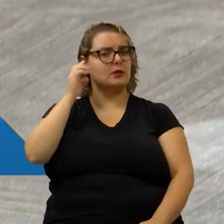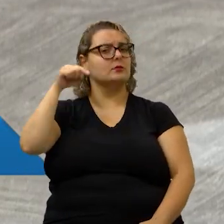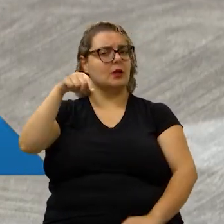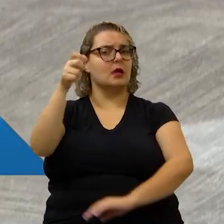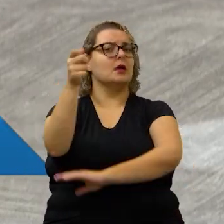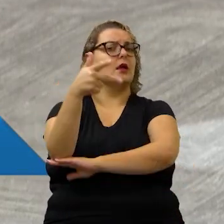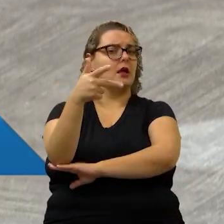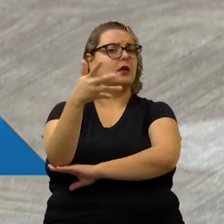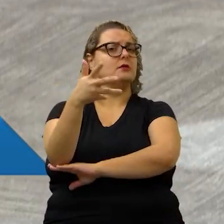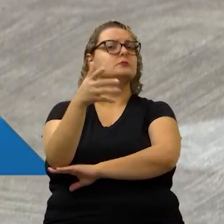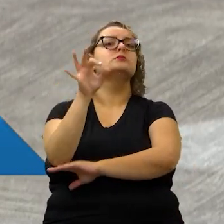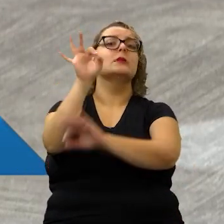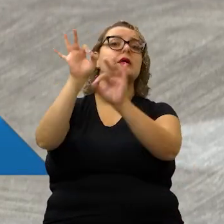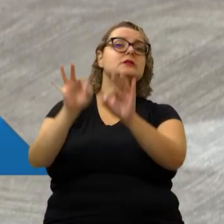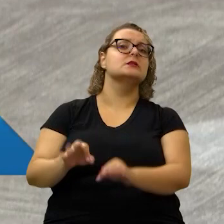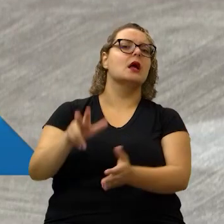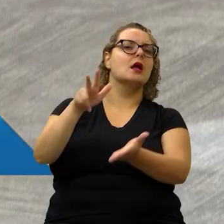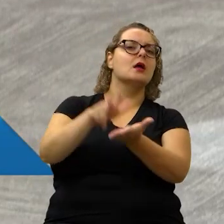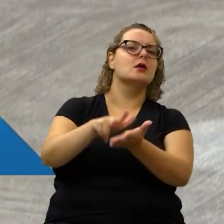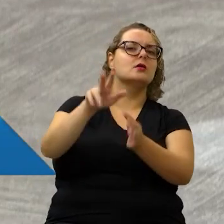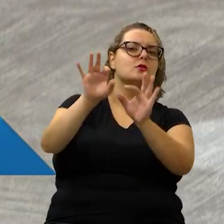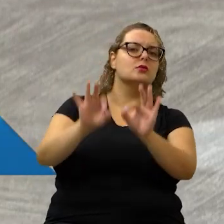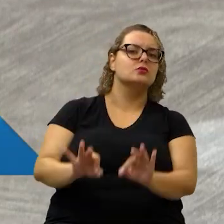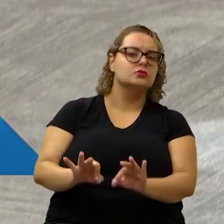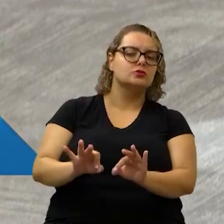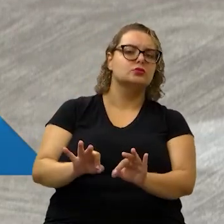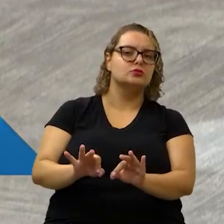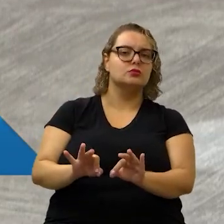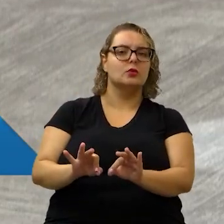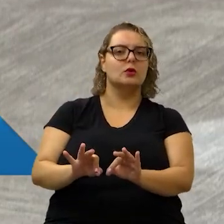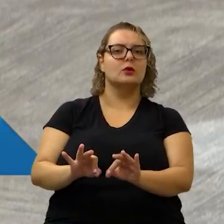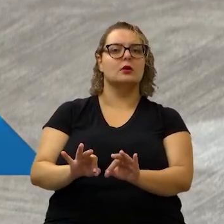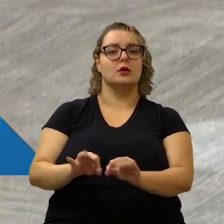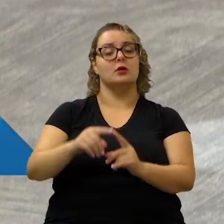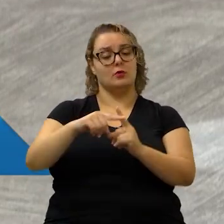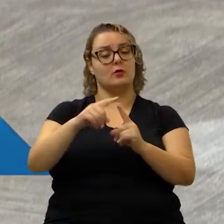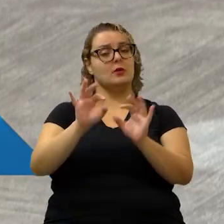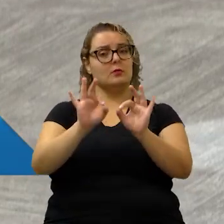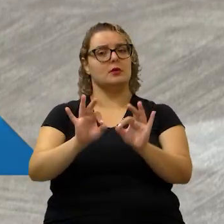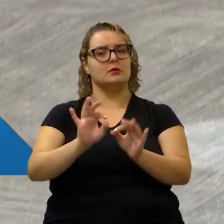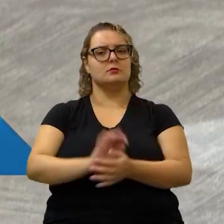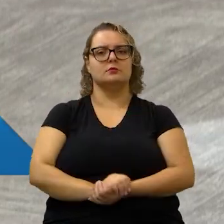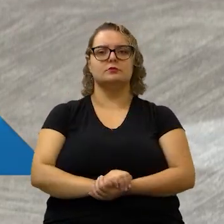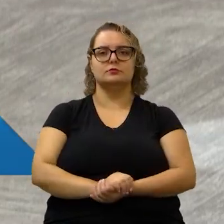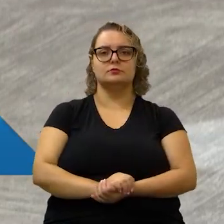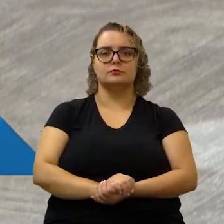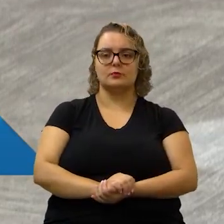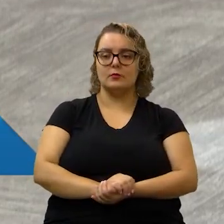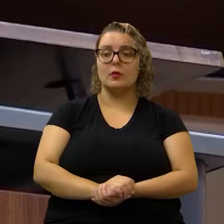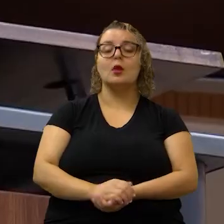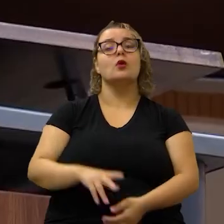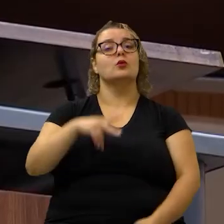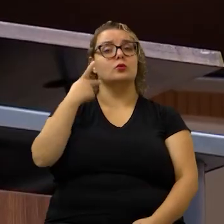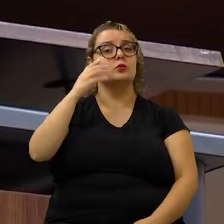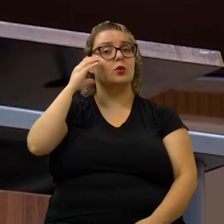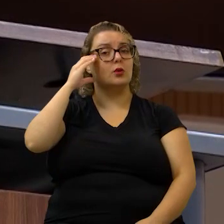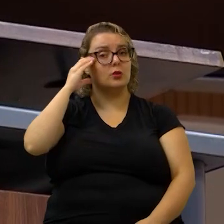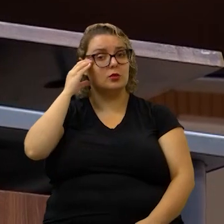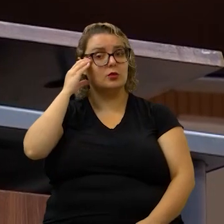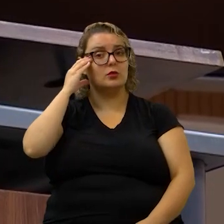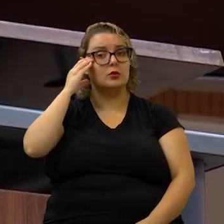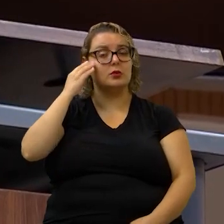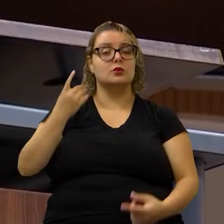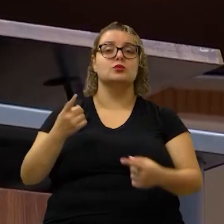paga sabendo que aquele radar tava regularmente instalado e que o seu aferimento correto além do